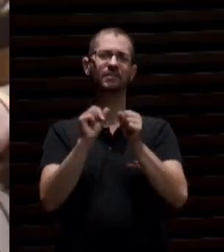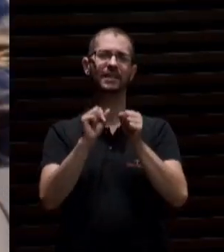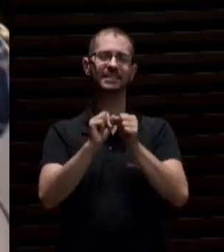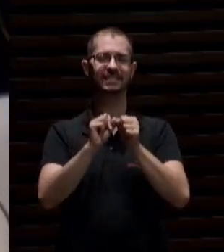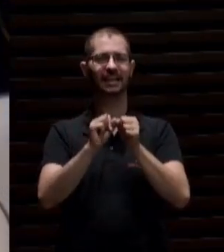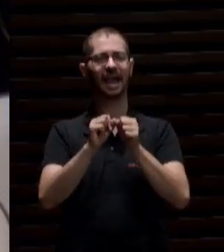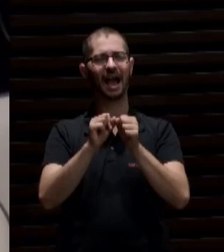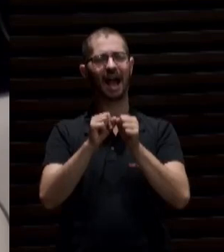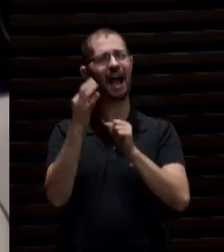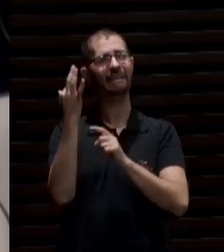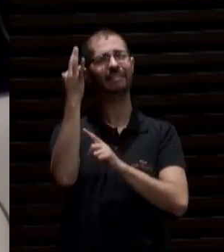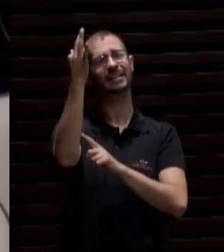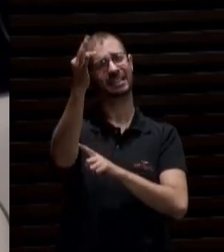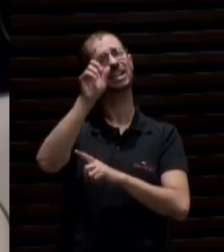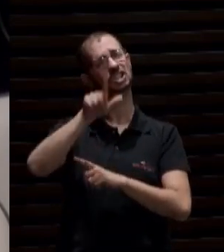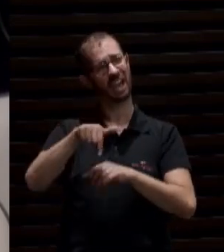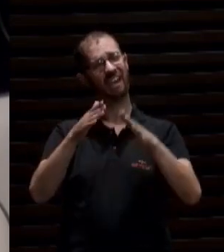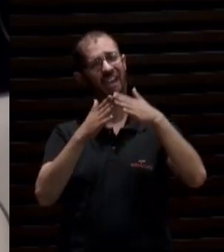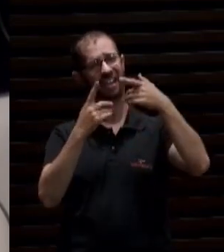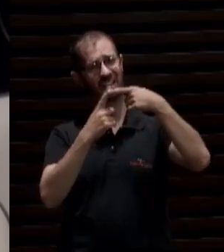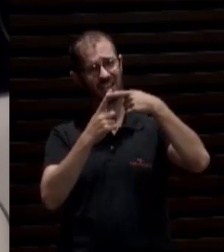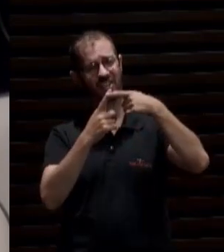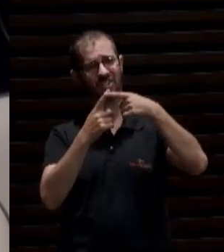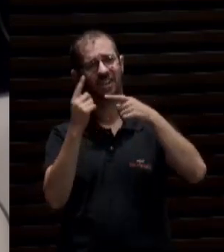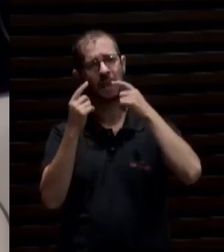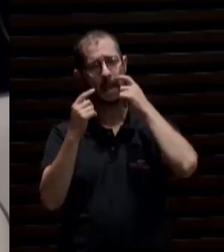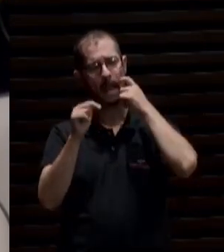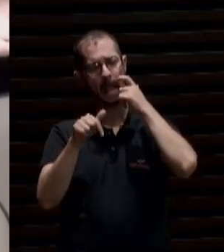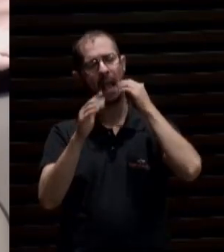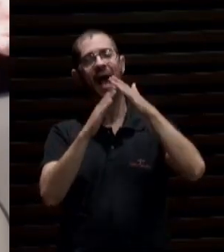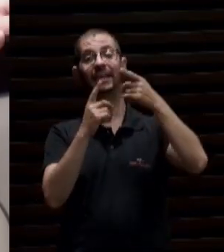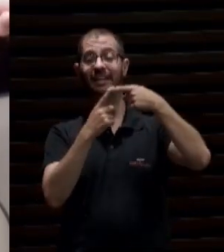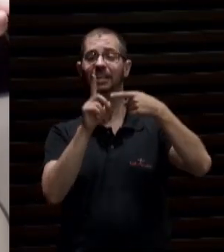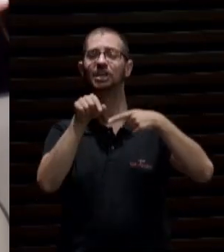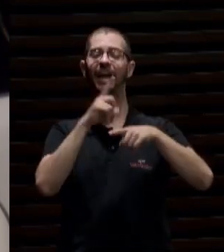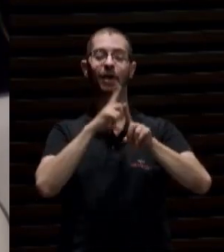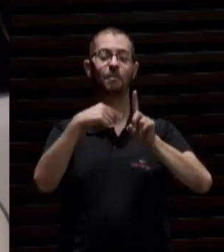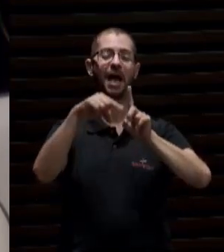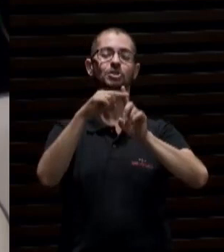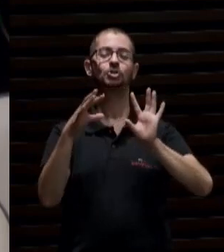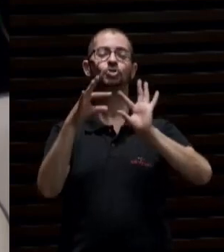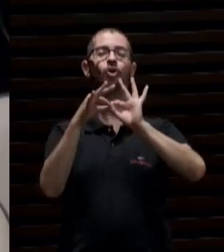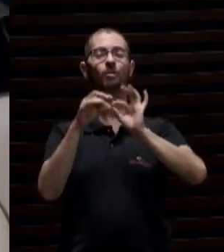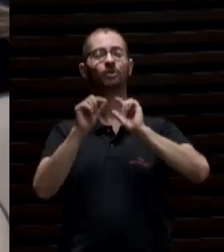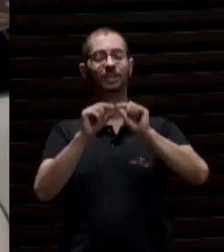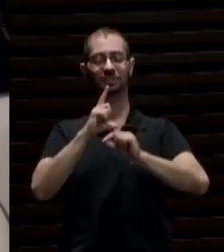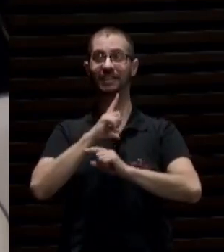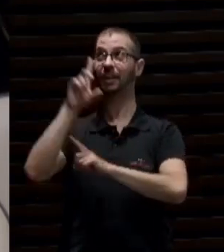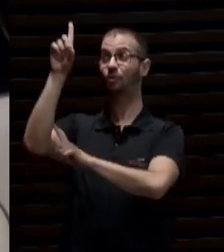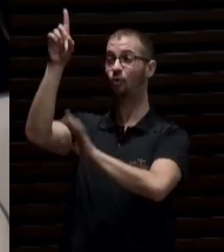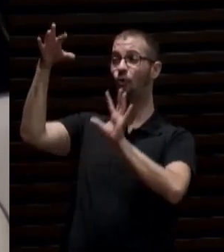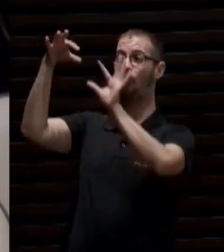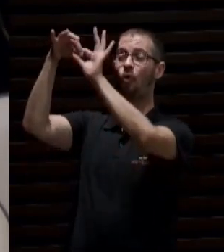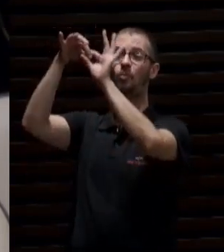igreja. A igreja é uma sombra do que nós teremos em nós em comunhão com o Senhor. Meus irmãos, nós não podemos